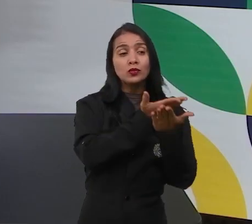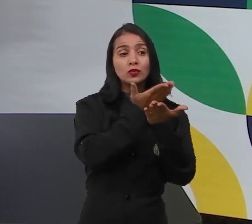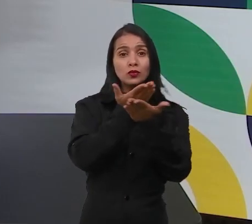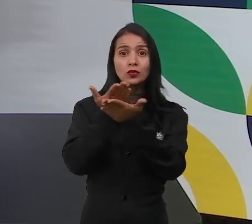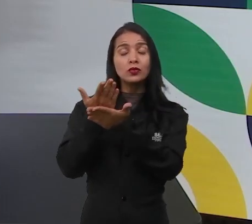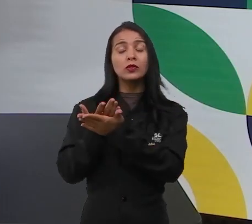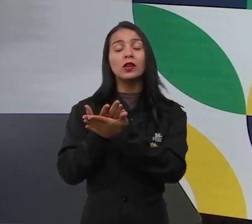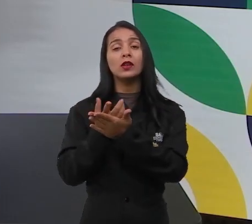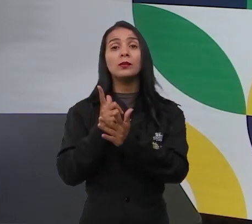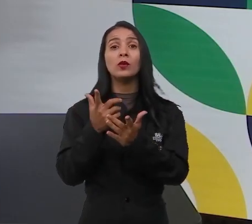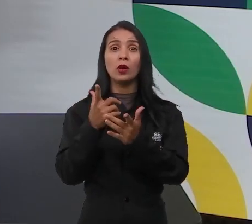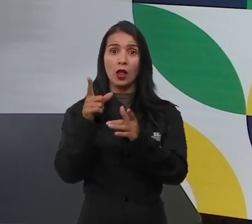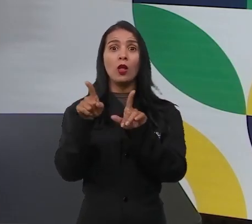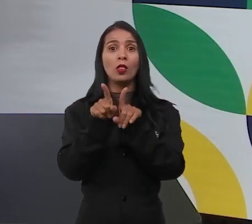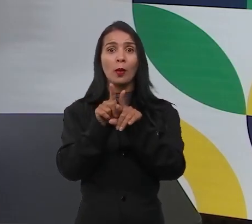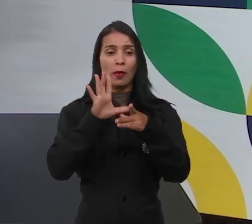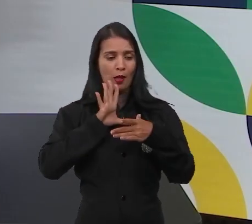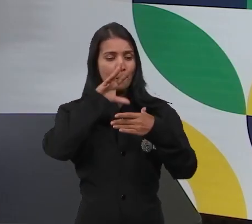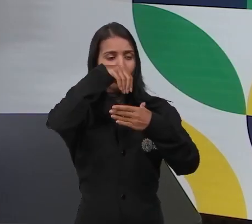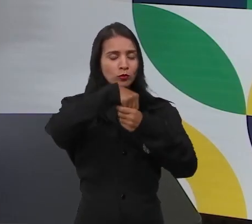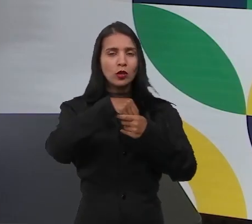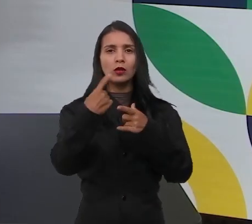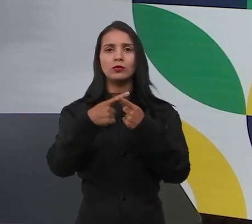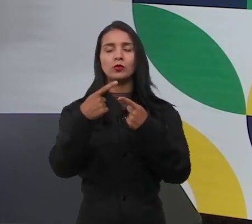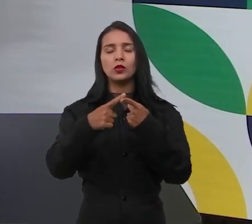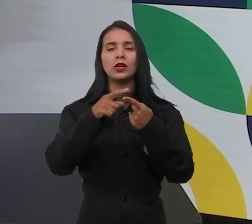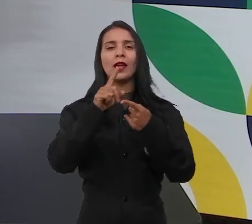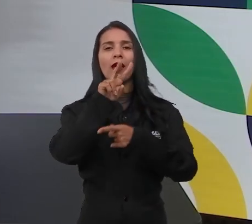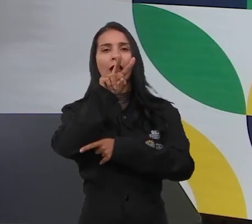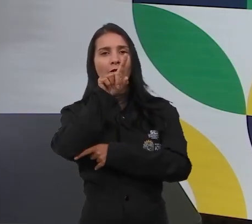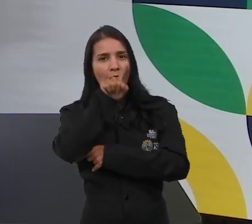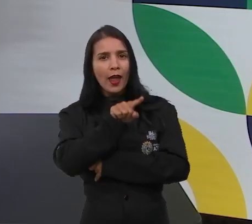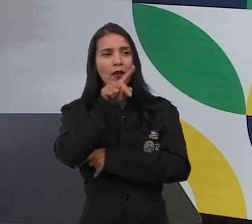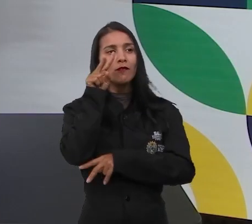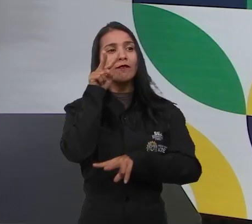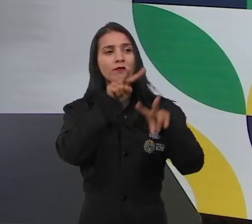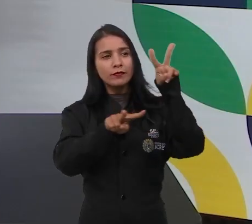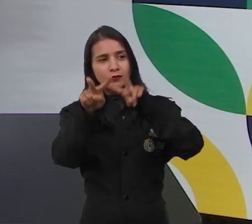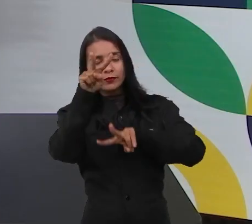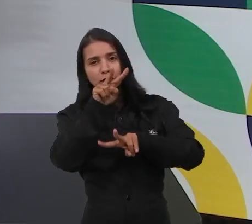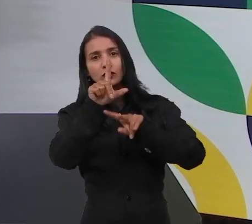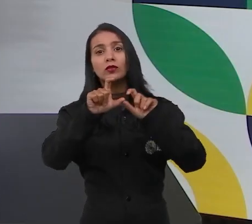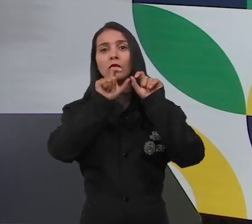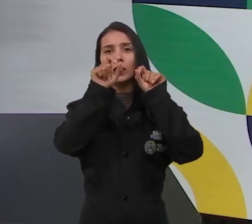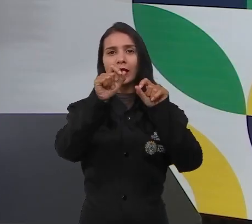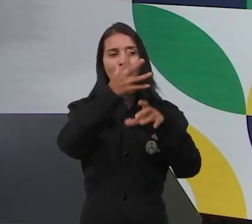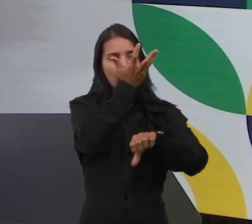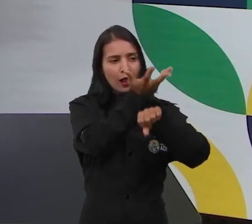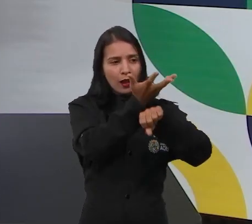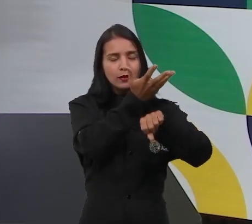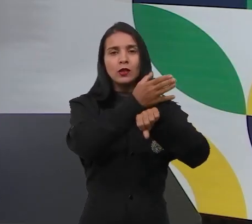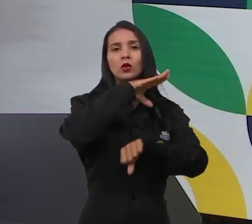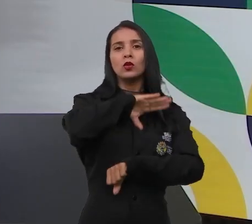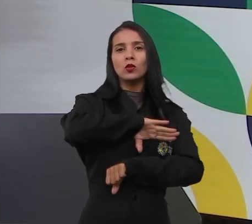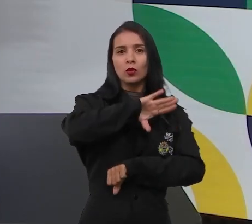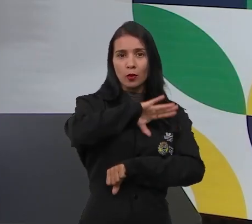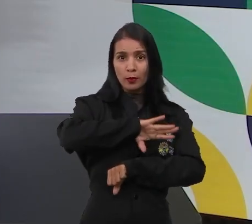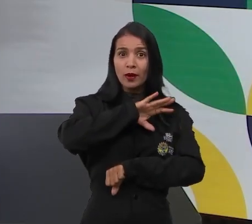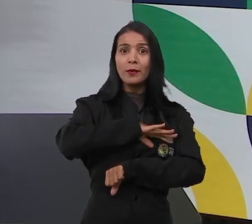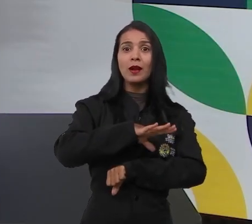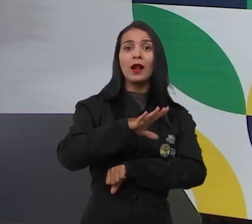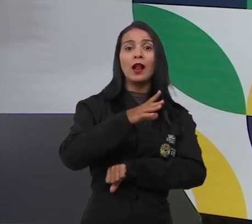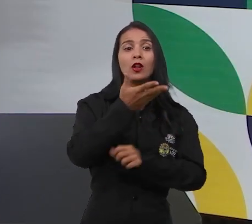gente porque é um conteúdo que é visto em língua portuguesa quando você está estudando as figuras de linguagem.